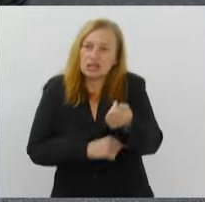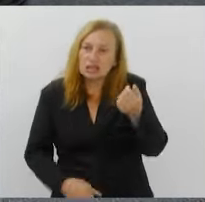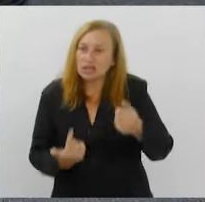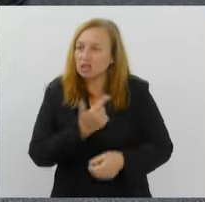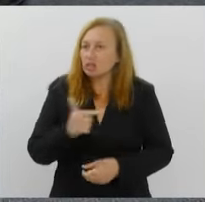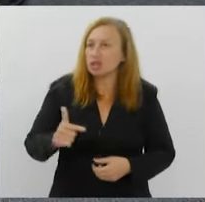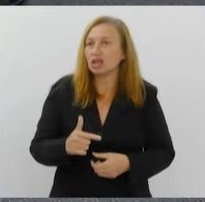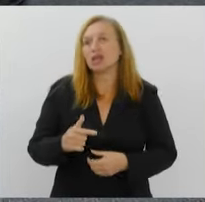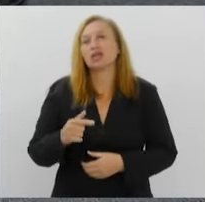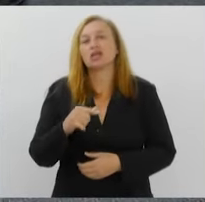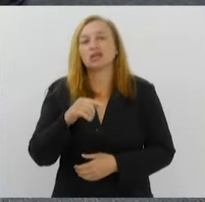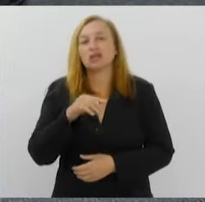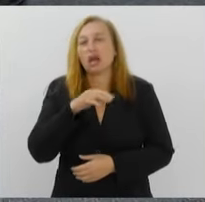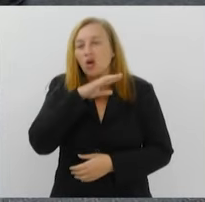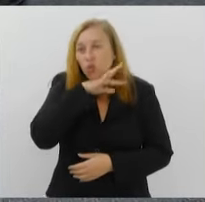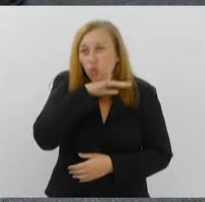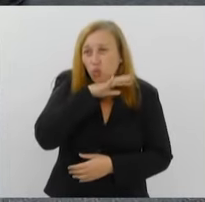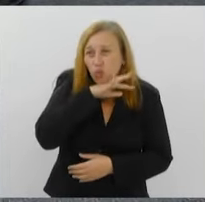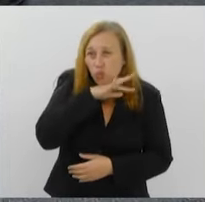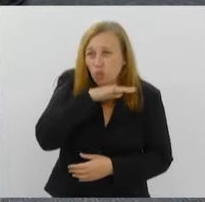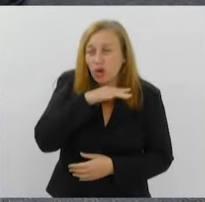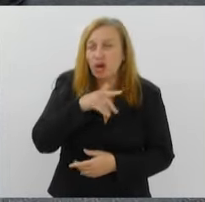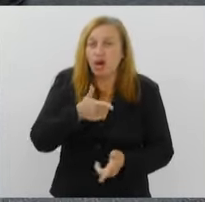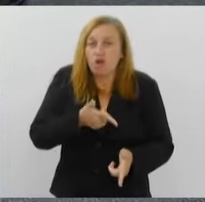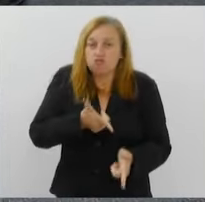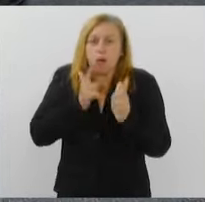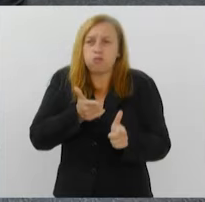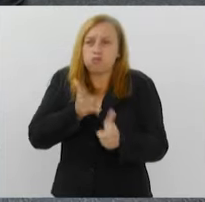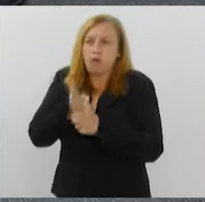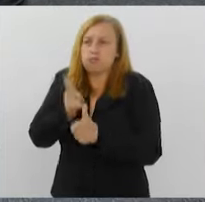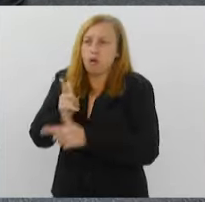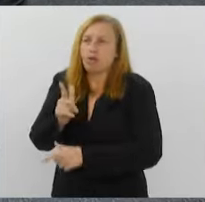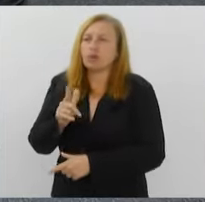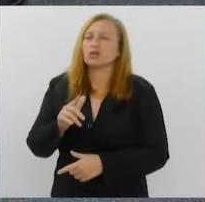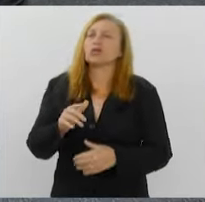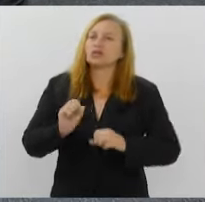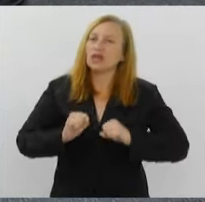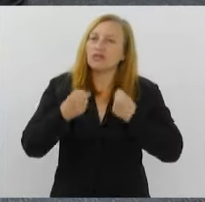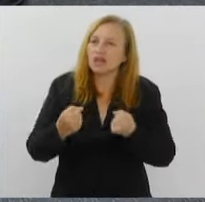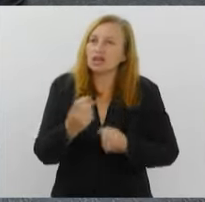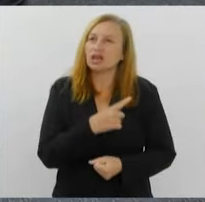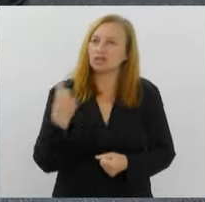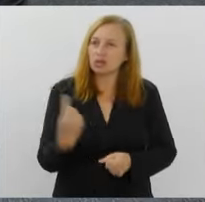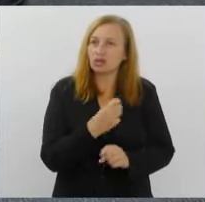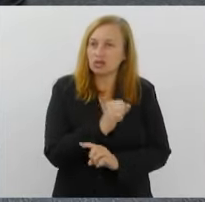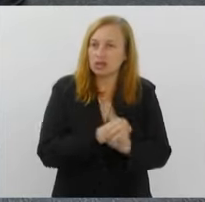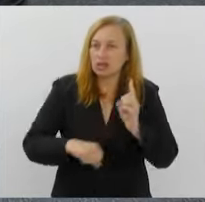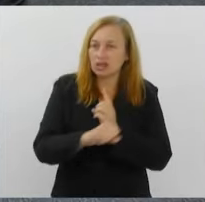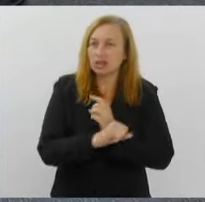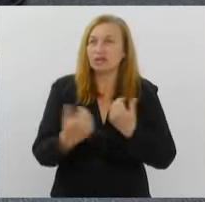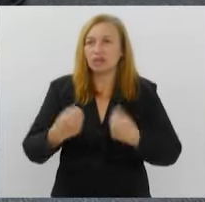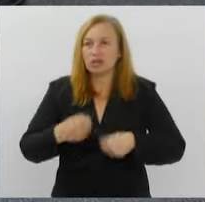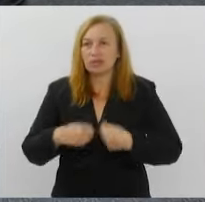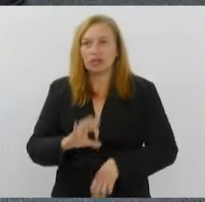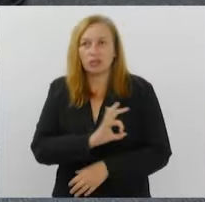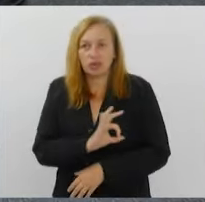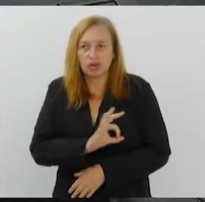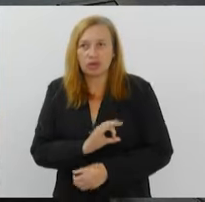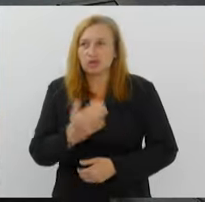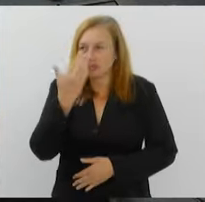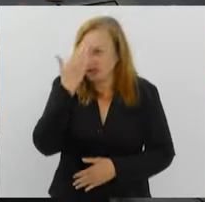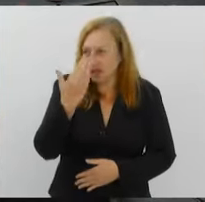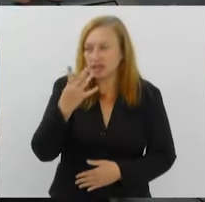está muito mal, o estado dele é grave, porque tomou tiro de fuzil, defendendo a todos nós, sociedade, precisamos da Polícia Militar. Obrigado,